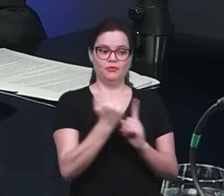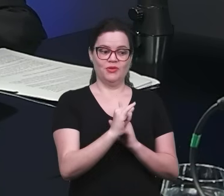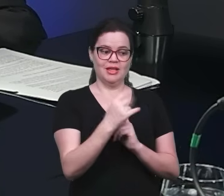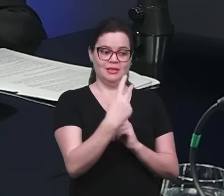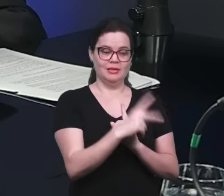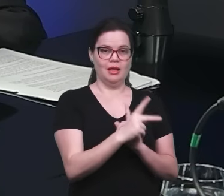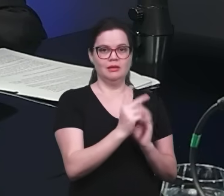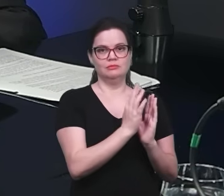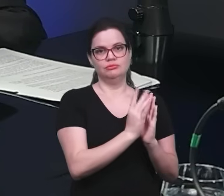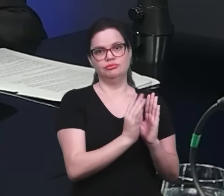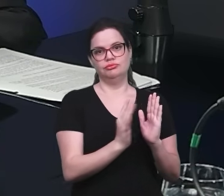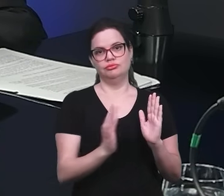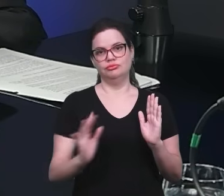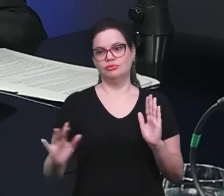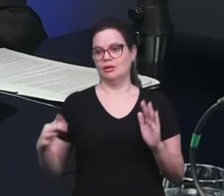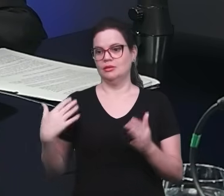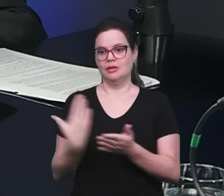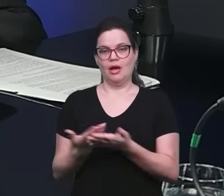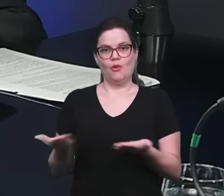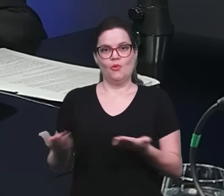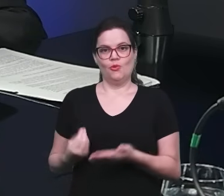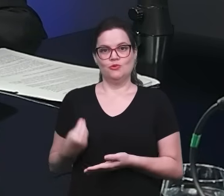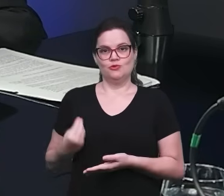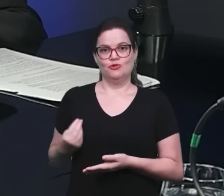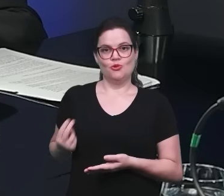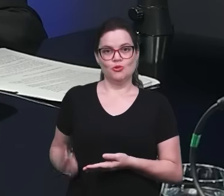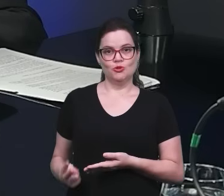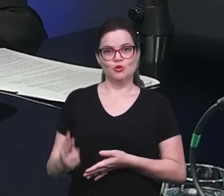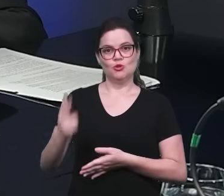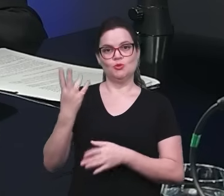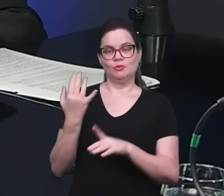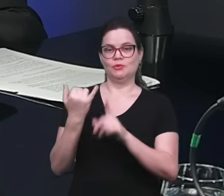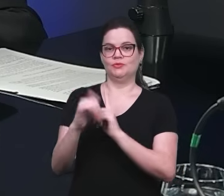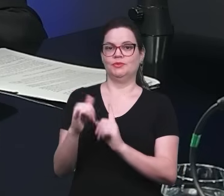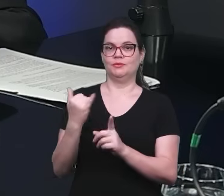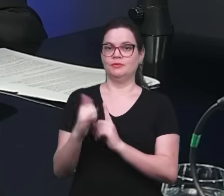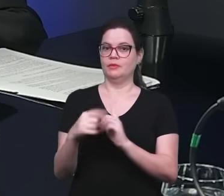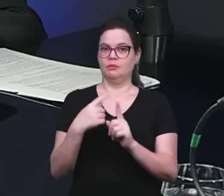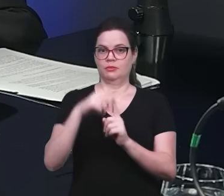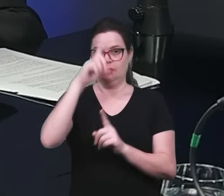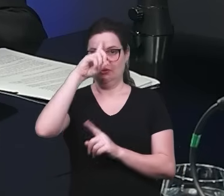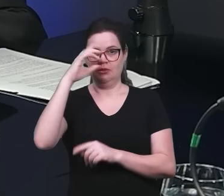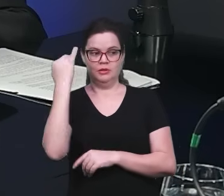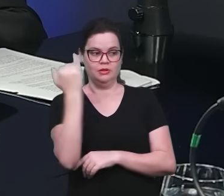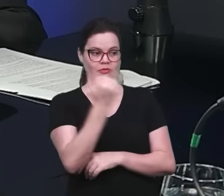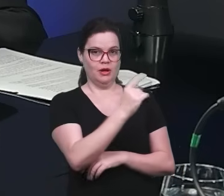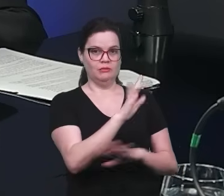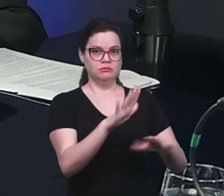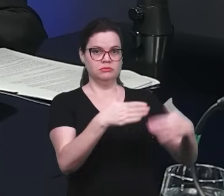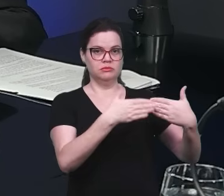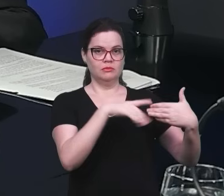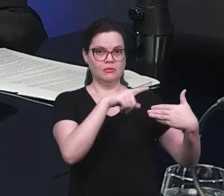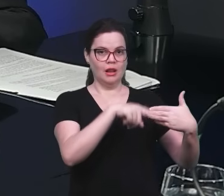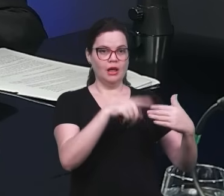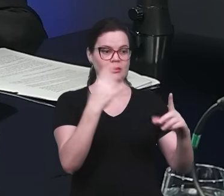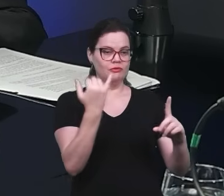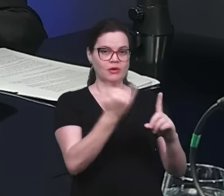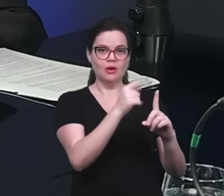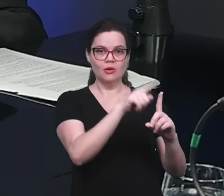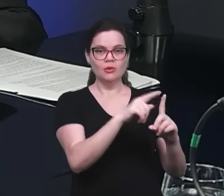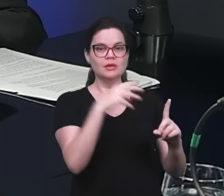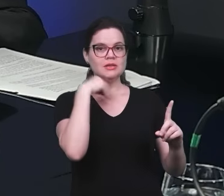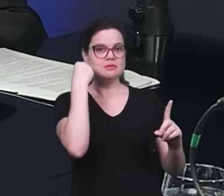que falou com Abraão, que deu uma experiência pessoal para ele, é um Deus que está vivo, que